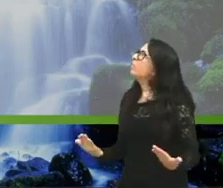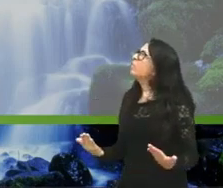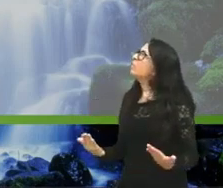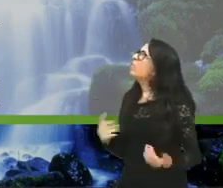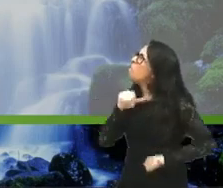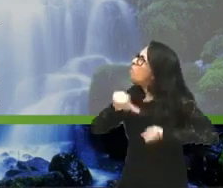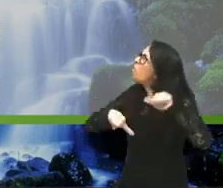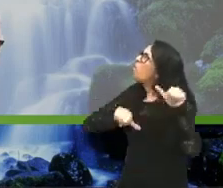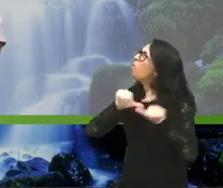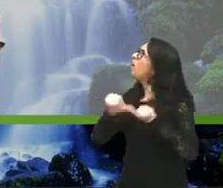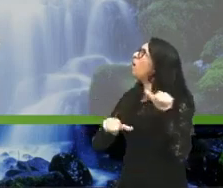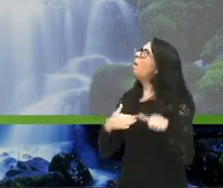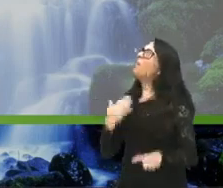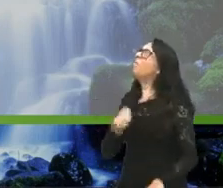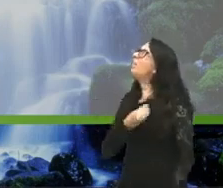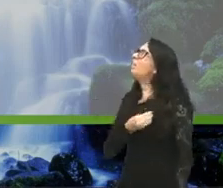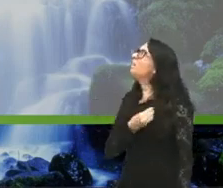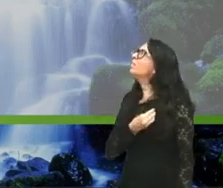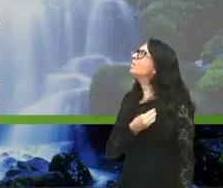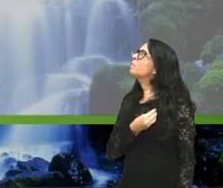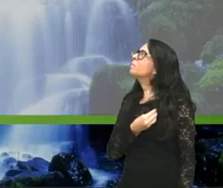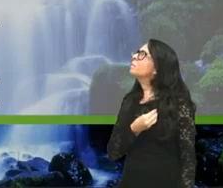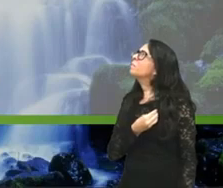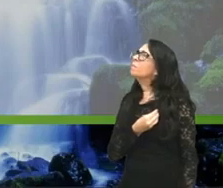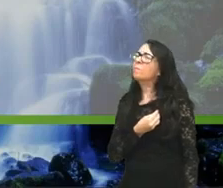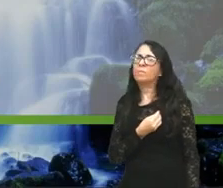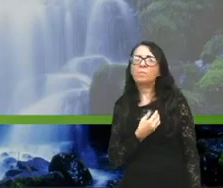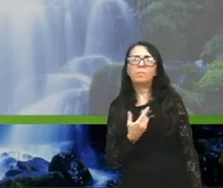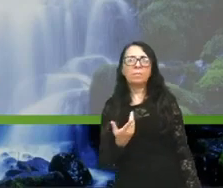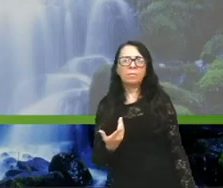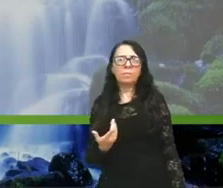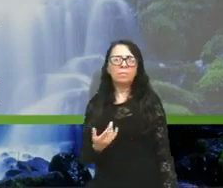É importante você seguir os passos de Jesus,